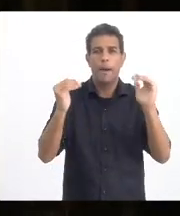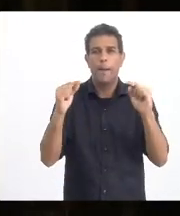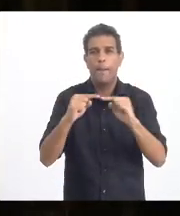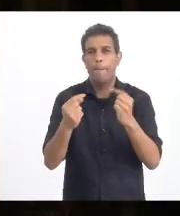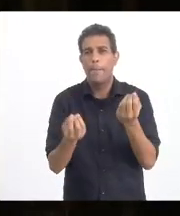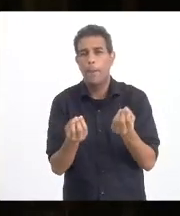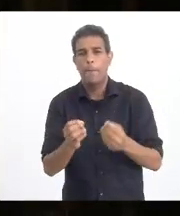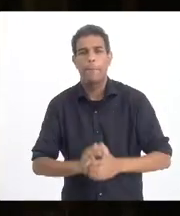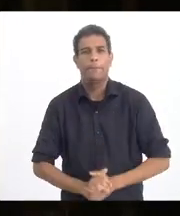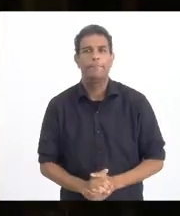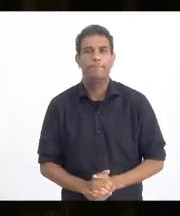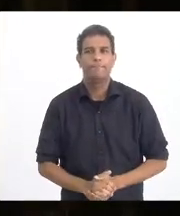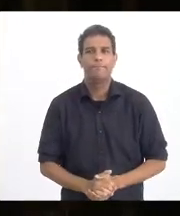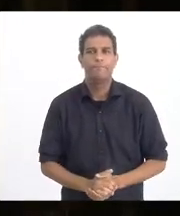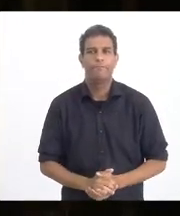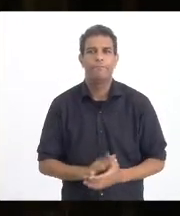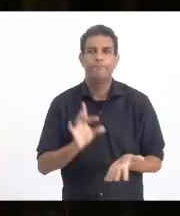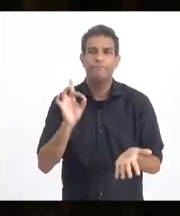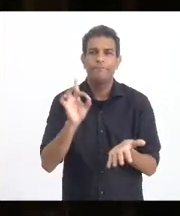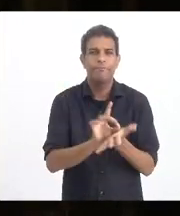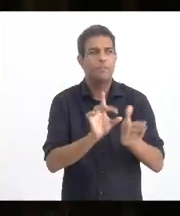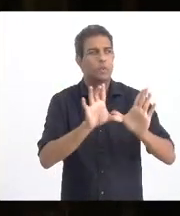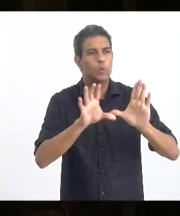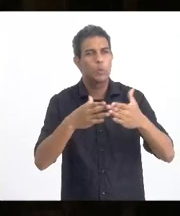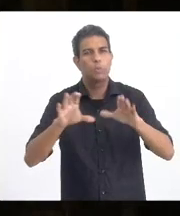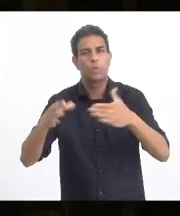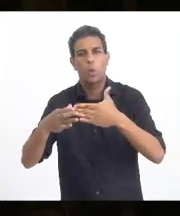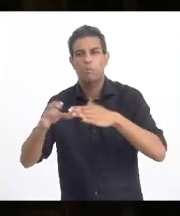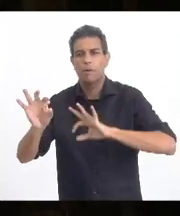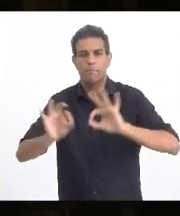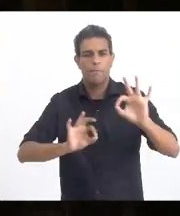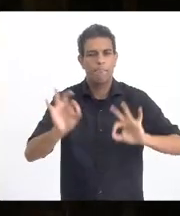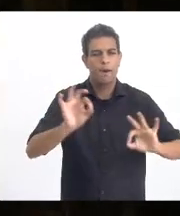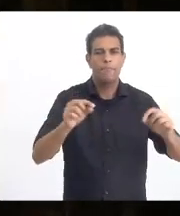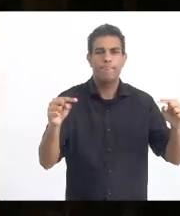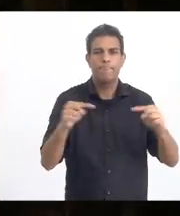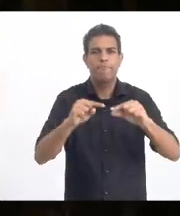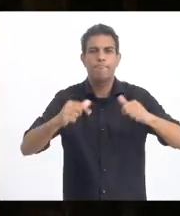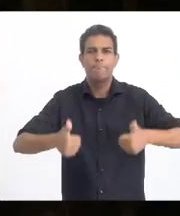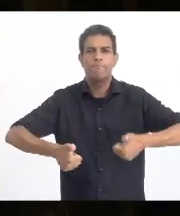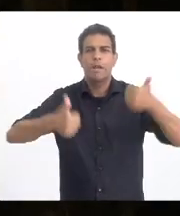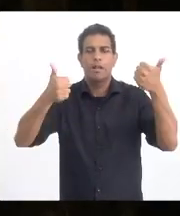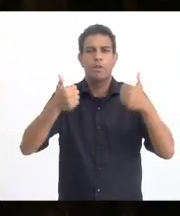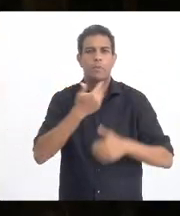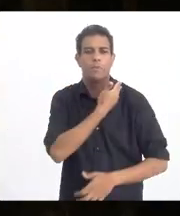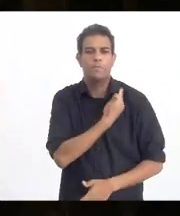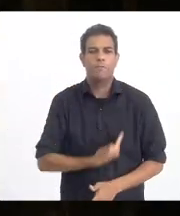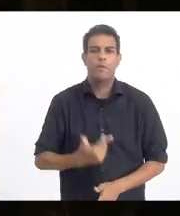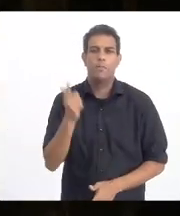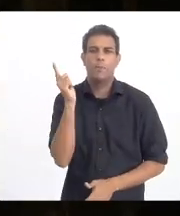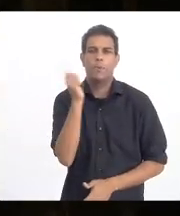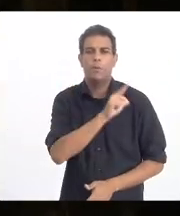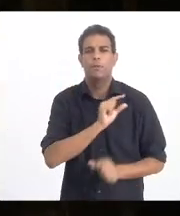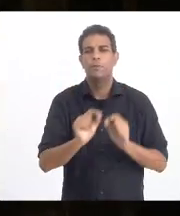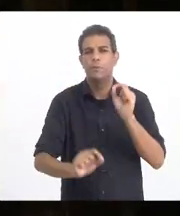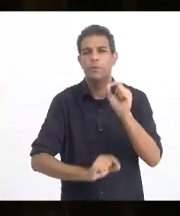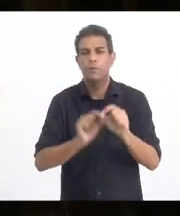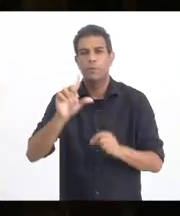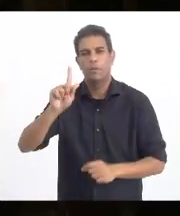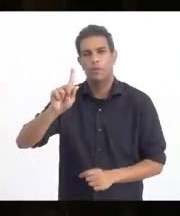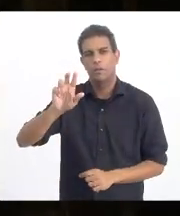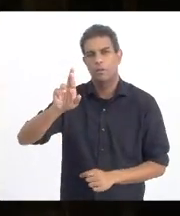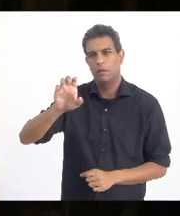coronéis? Eu só fiz parte do corpo técnico. E isso foi o melhor que o governo pôde fazer. A questão da